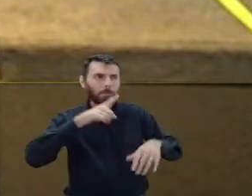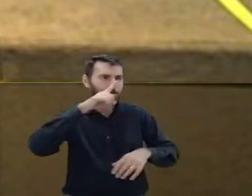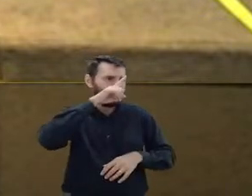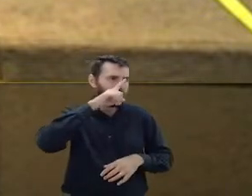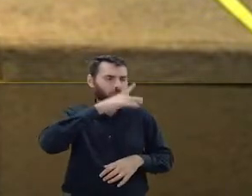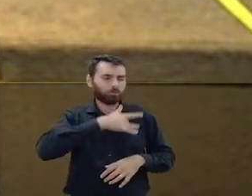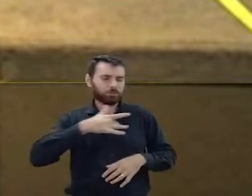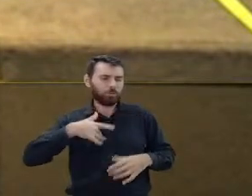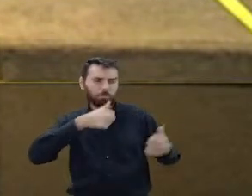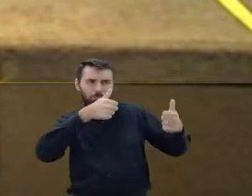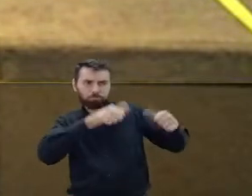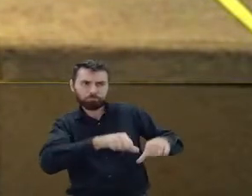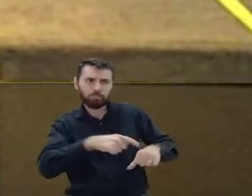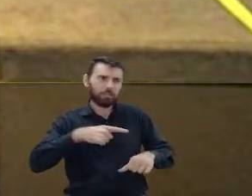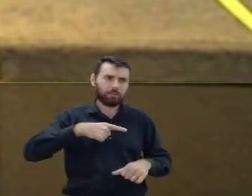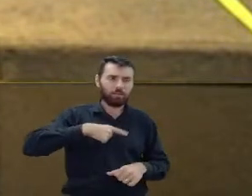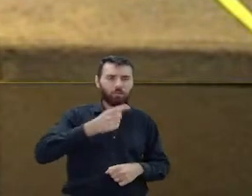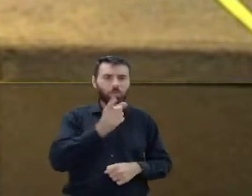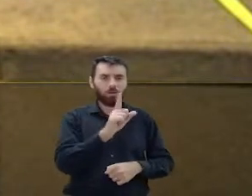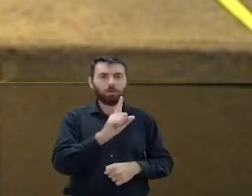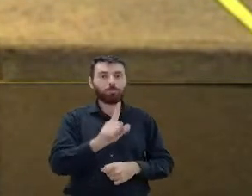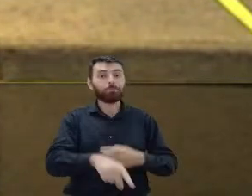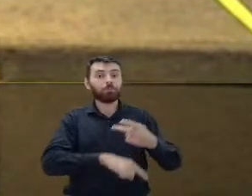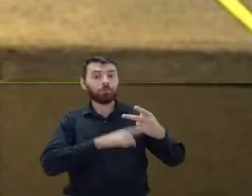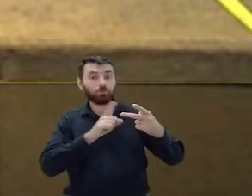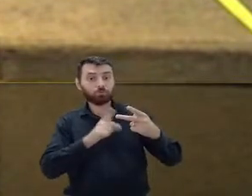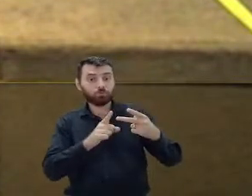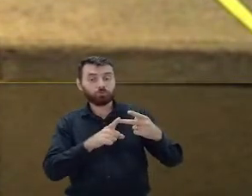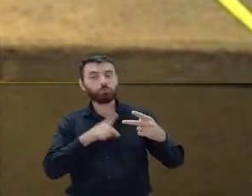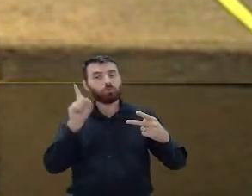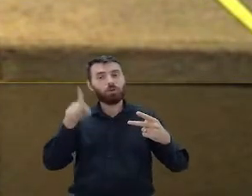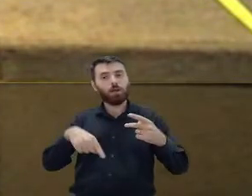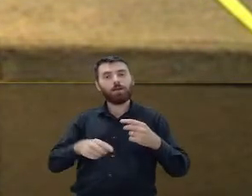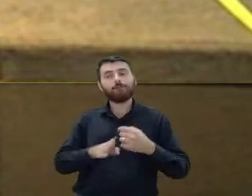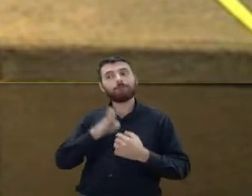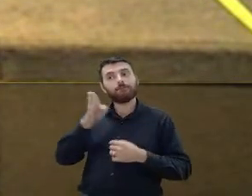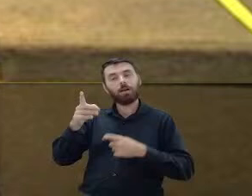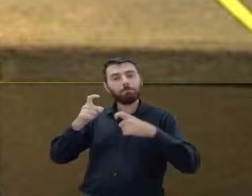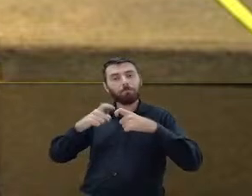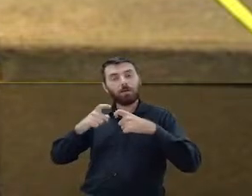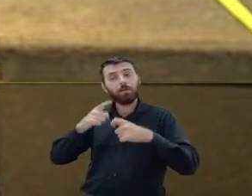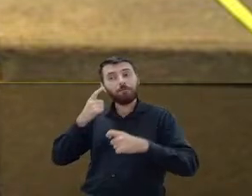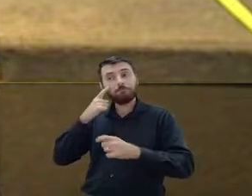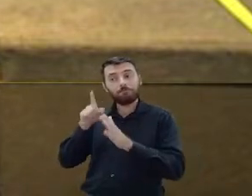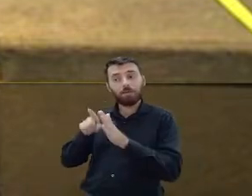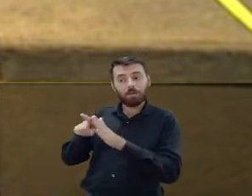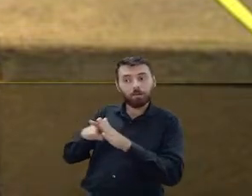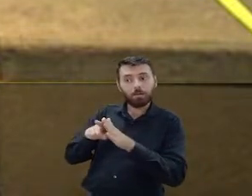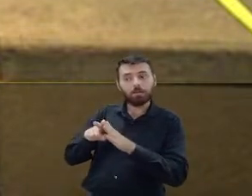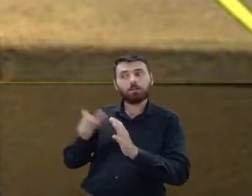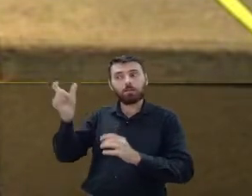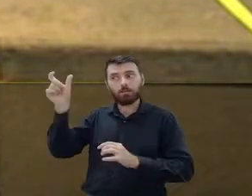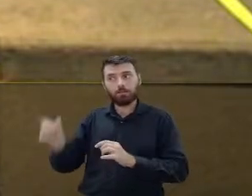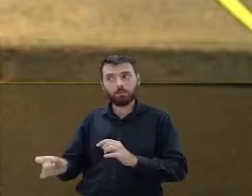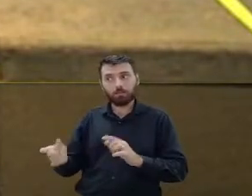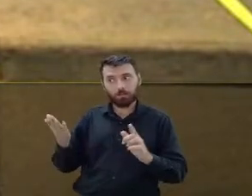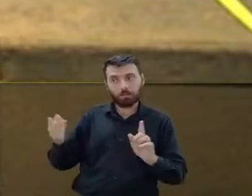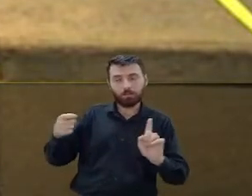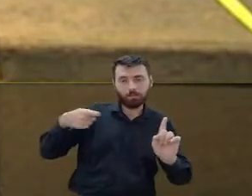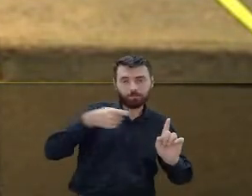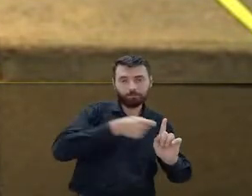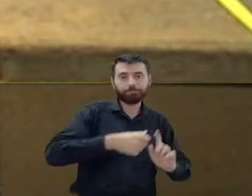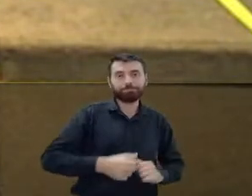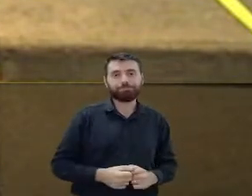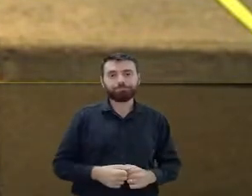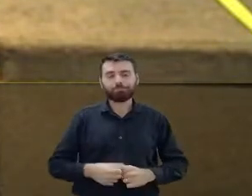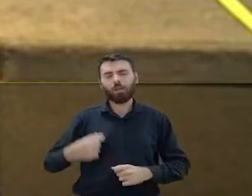médica em relação ao reclamante ou à recorrente. O que me chama a atenção na sentença,